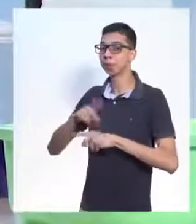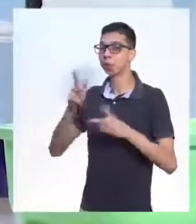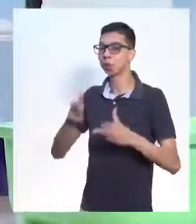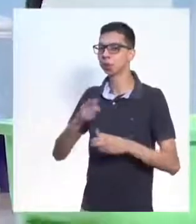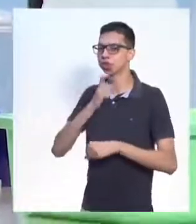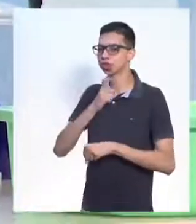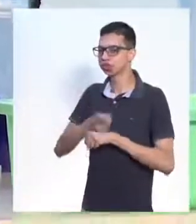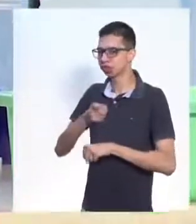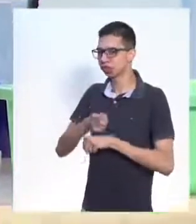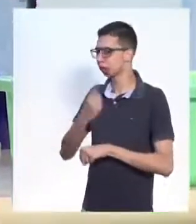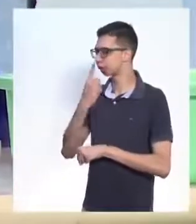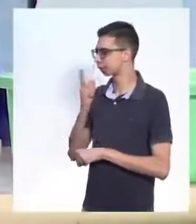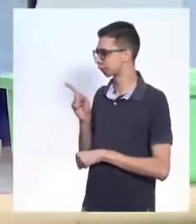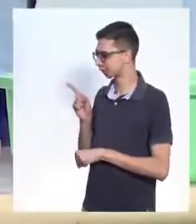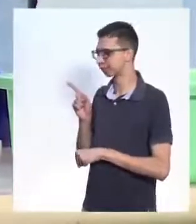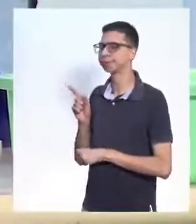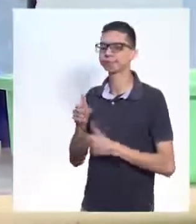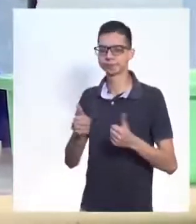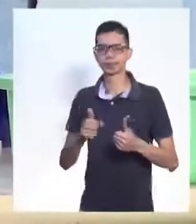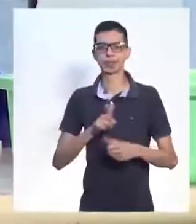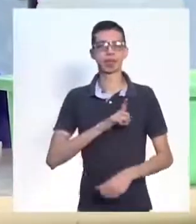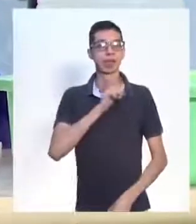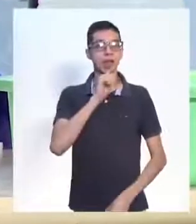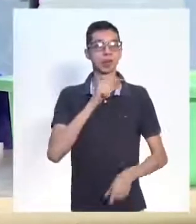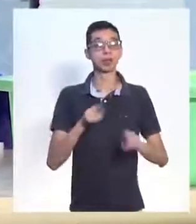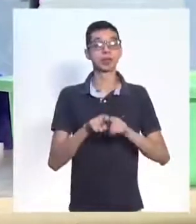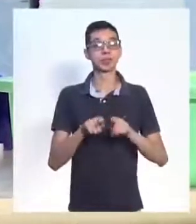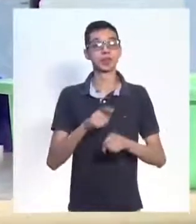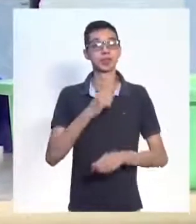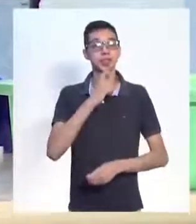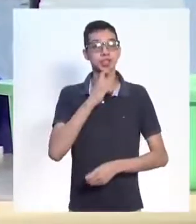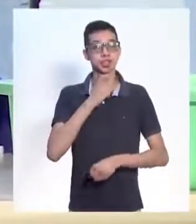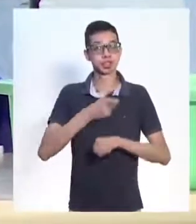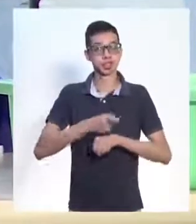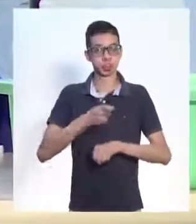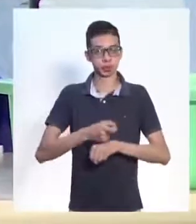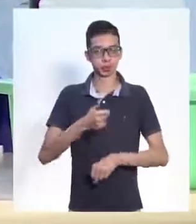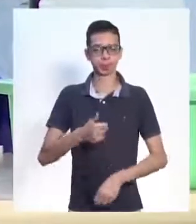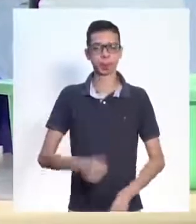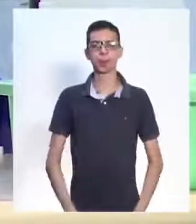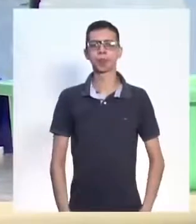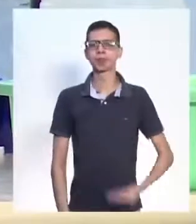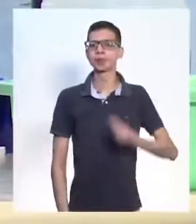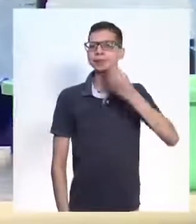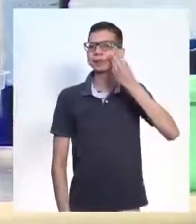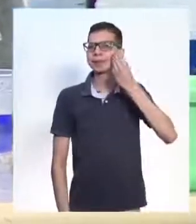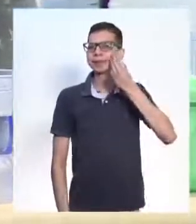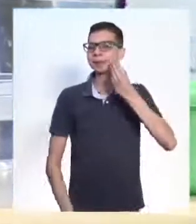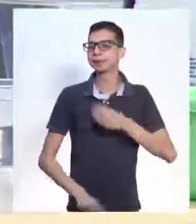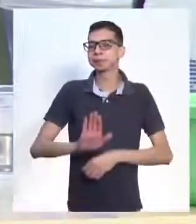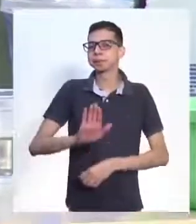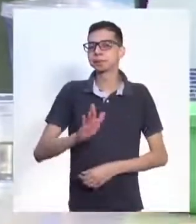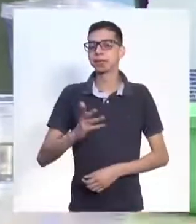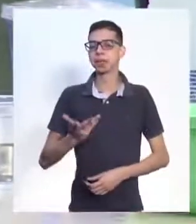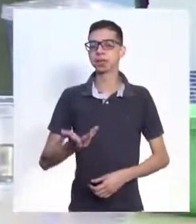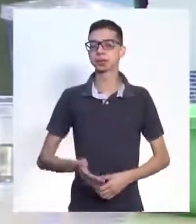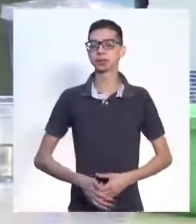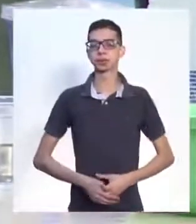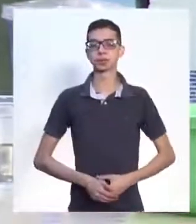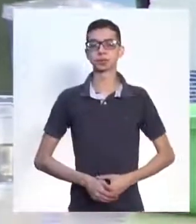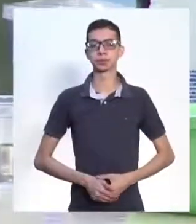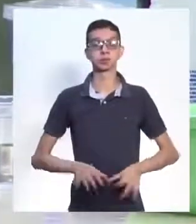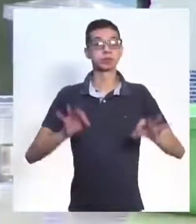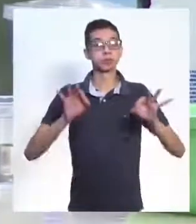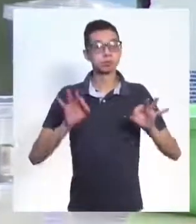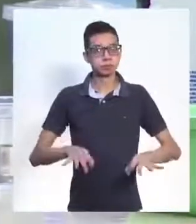ó. Então, tem água e gelo aqui dentro. Vamos tentar, né? Essa daqui eu não garanto para vocês, não garanto que